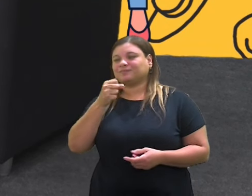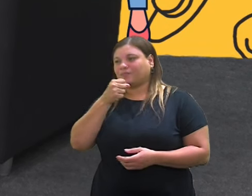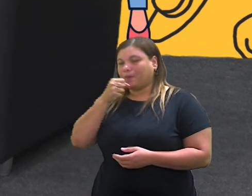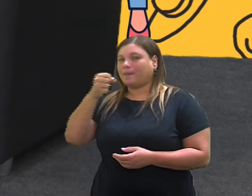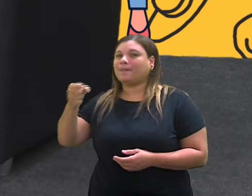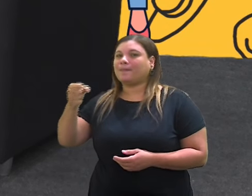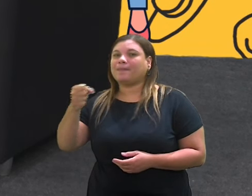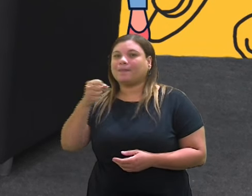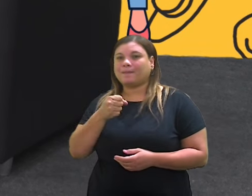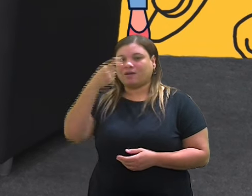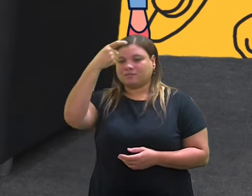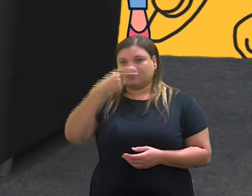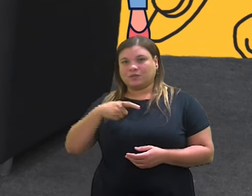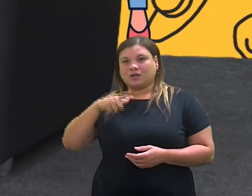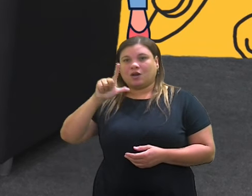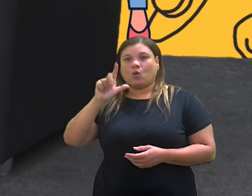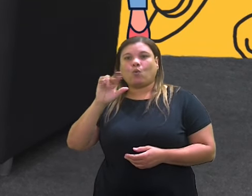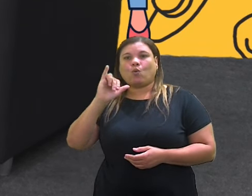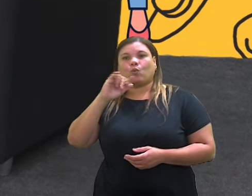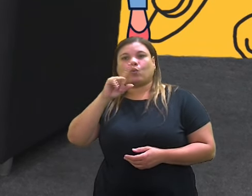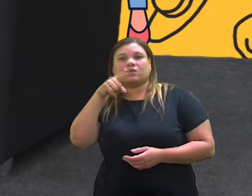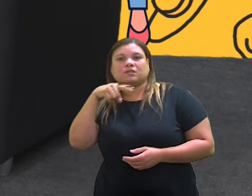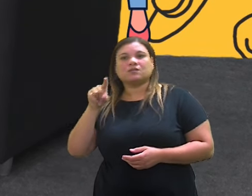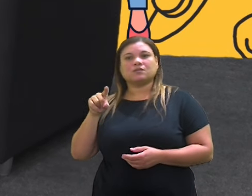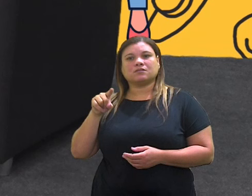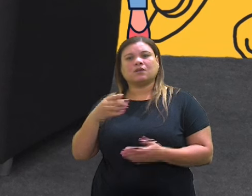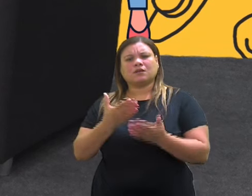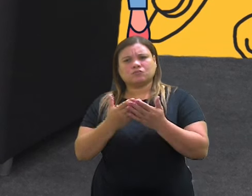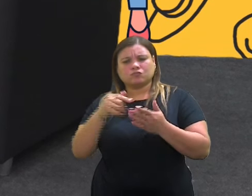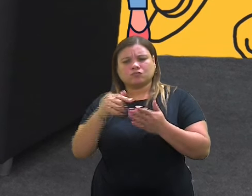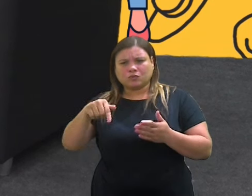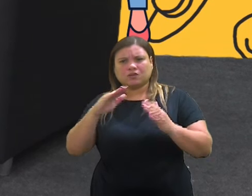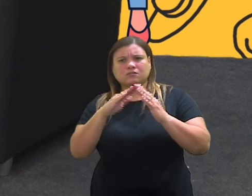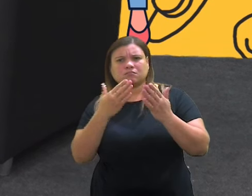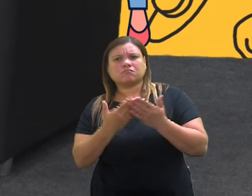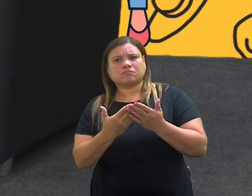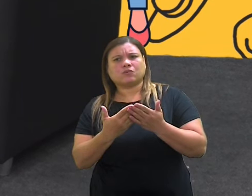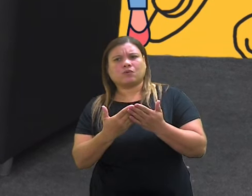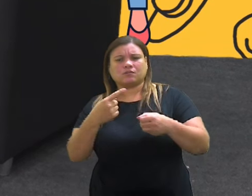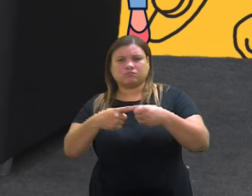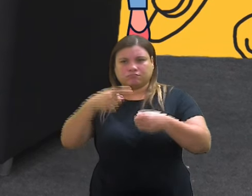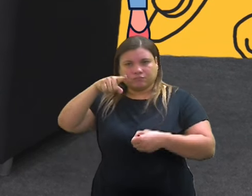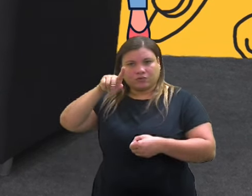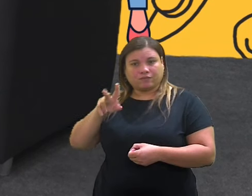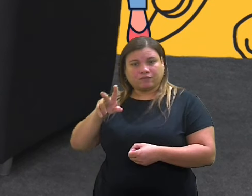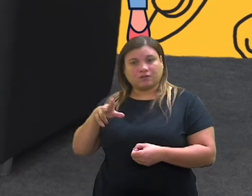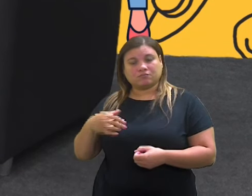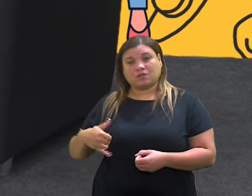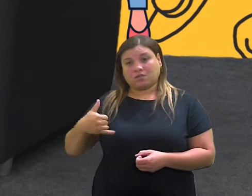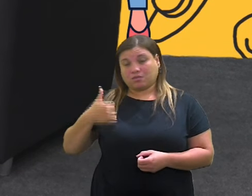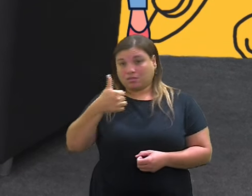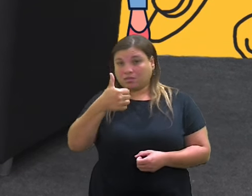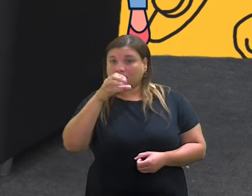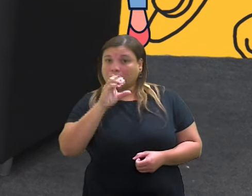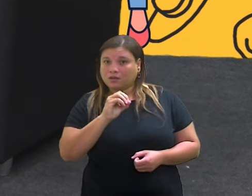entrevista. Meu nome é Luiz Henrique Estevão Lopes, estudo na Escola Municipal Prefeitural do Perim e eu tenho 10 anos de idade. E hoje eu